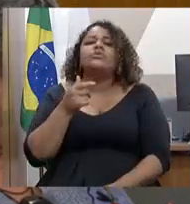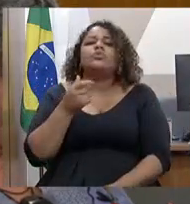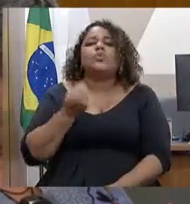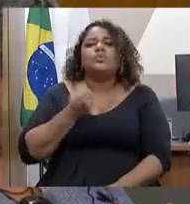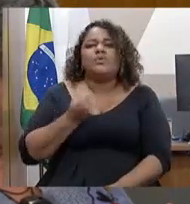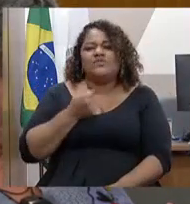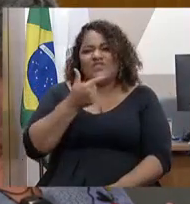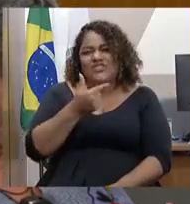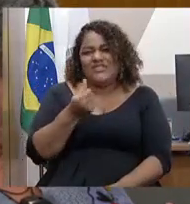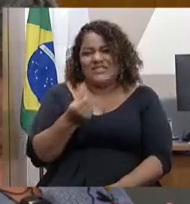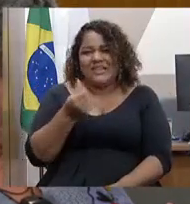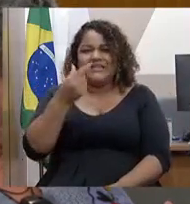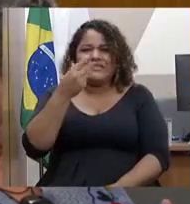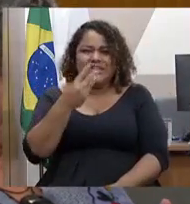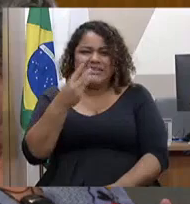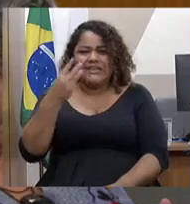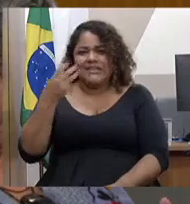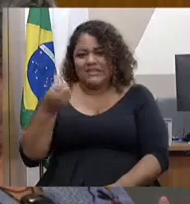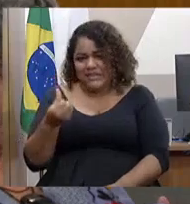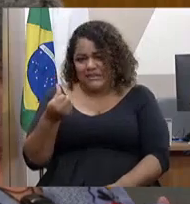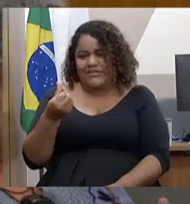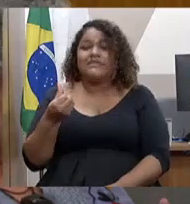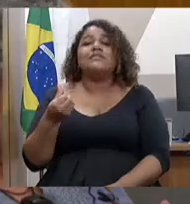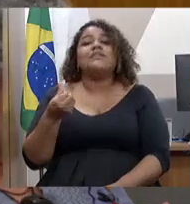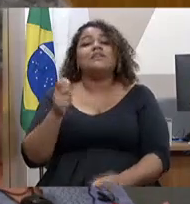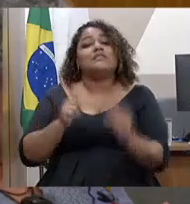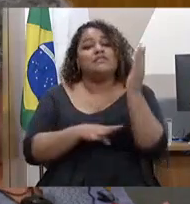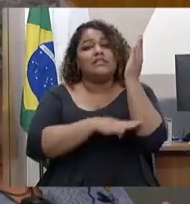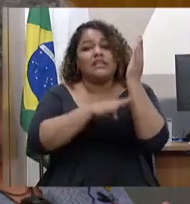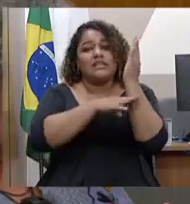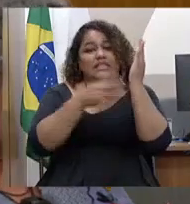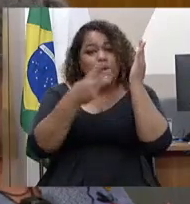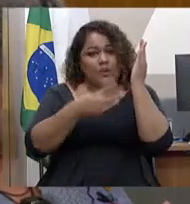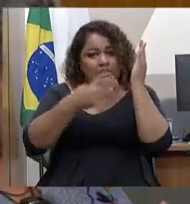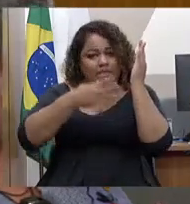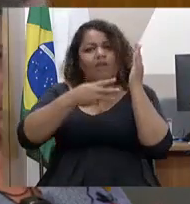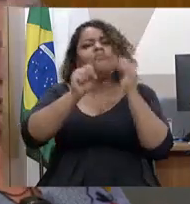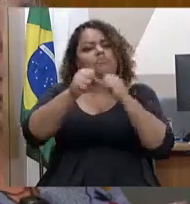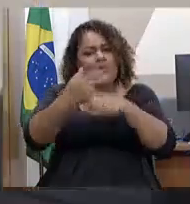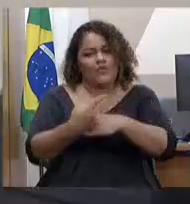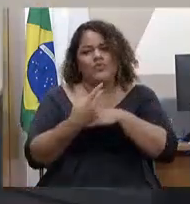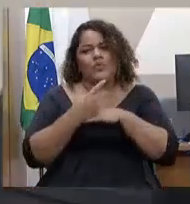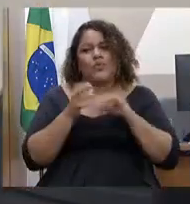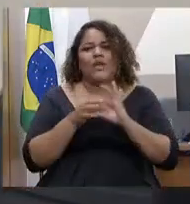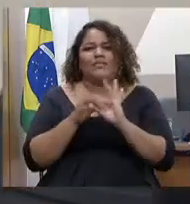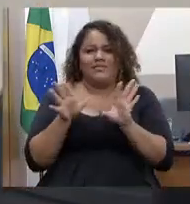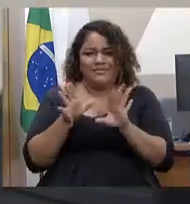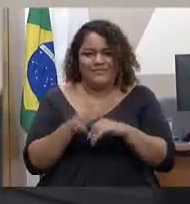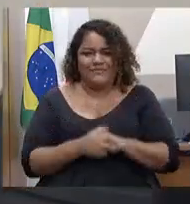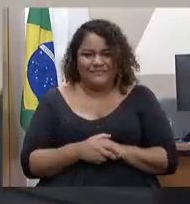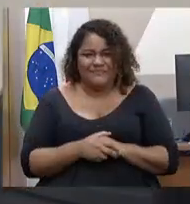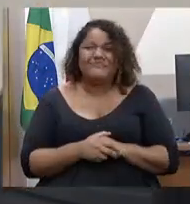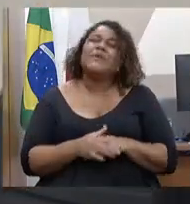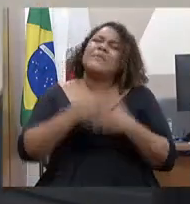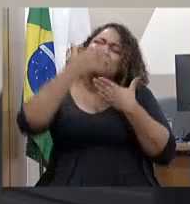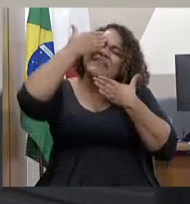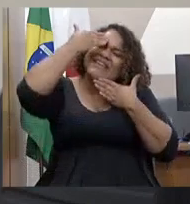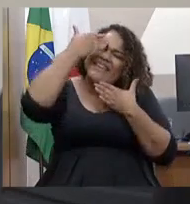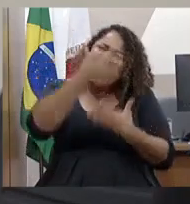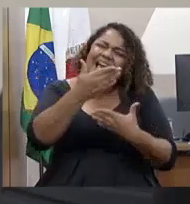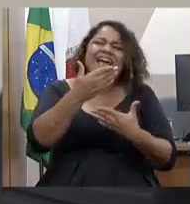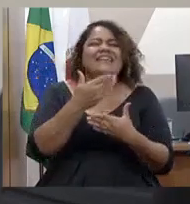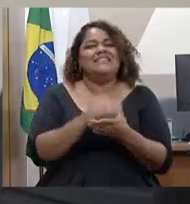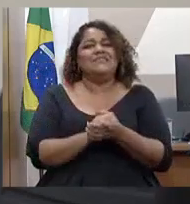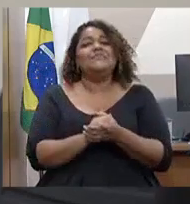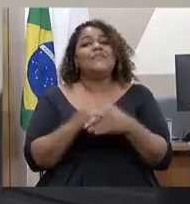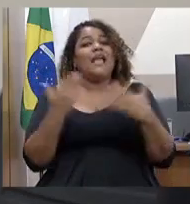atender alguma coisa que tiver o nosso alcance Muito obrigado obrigado vou passar para o